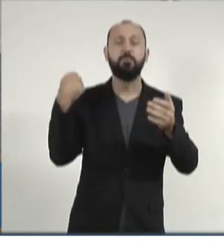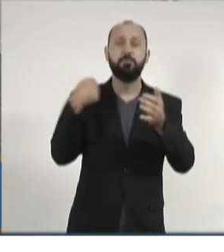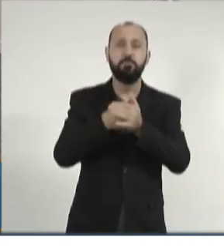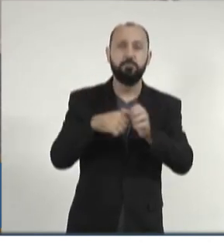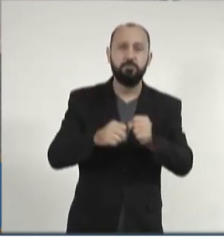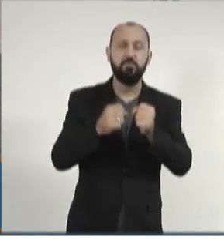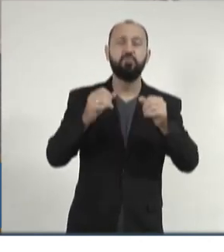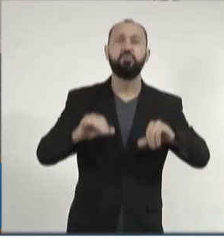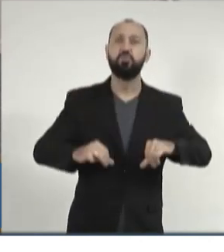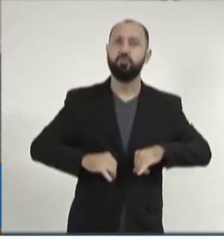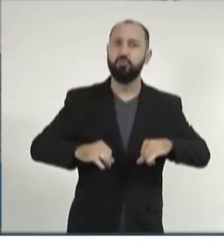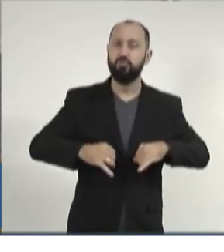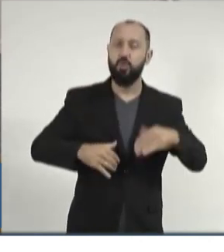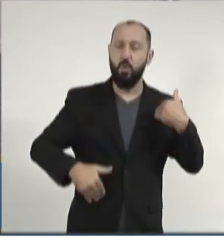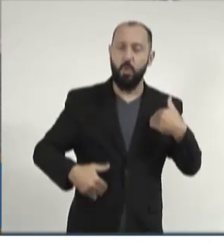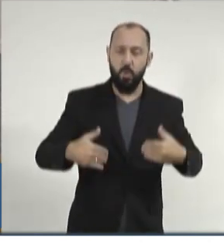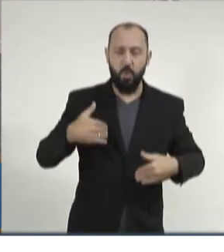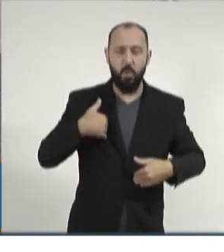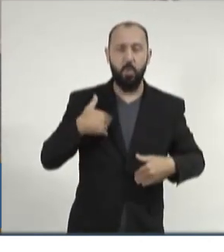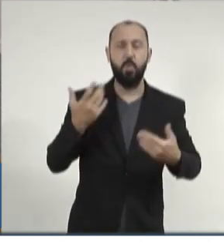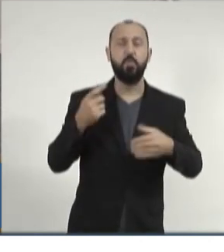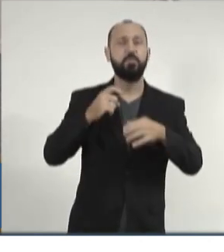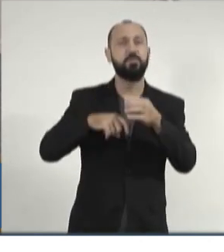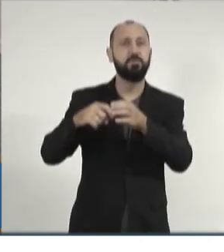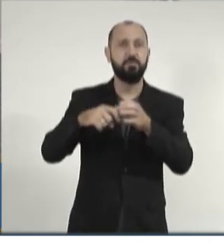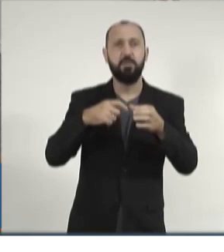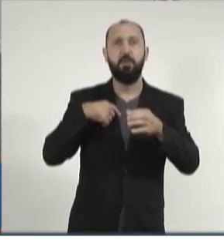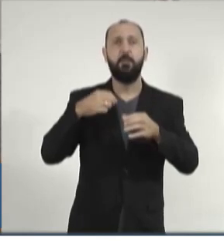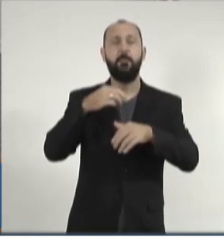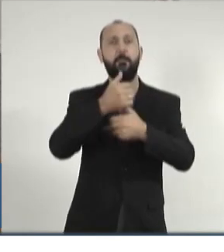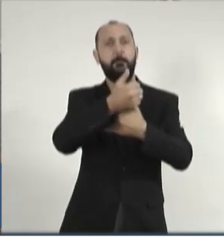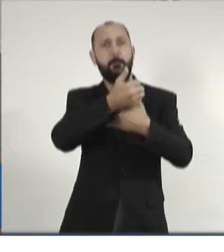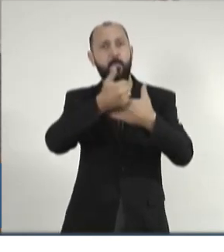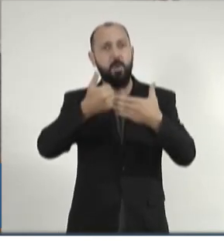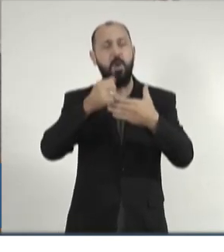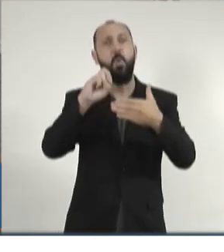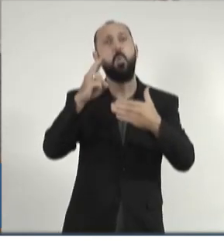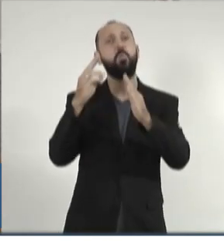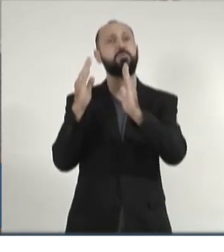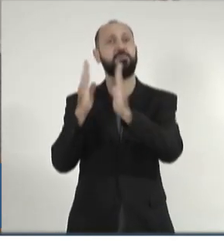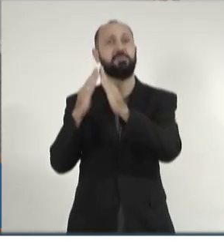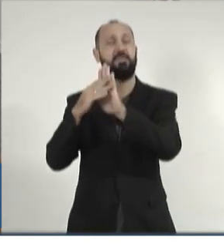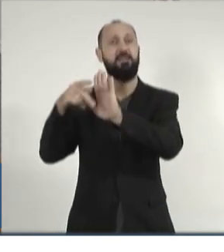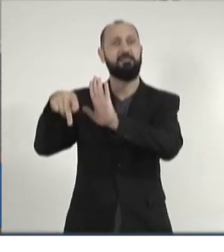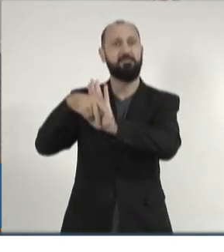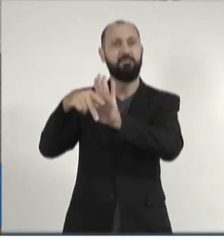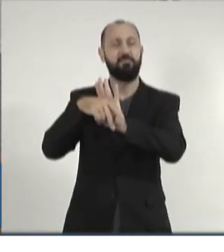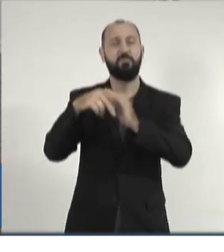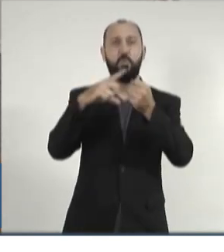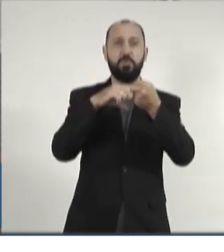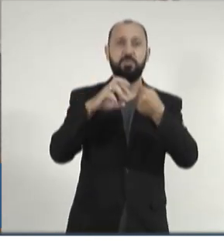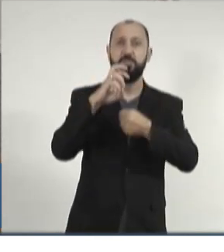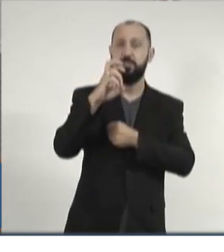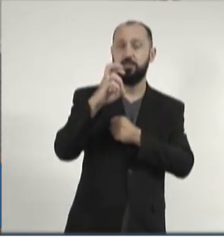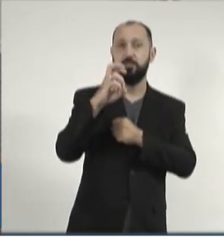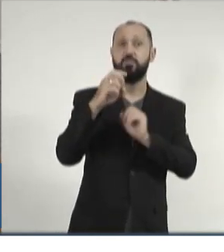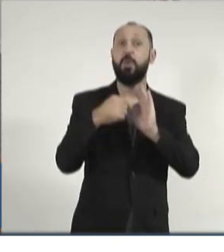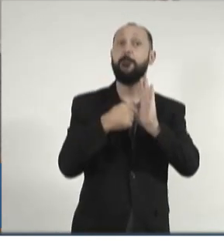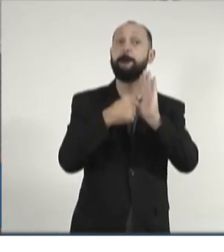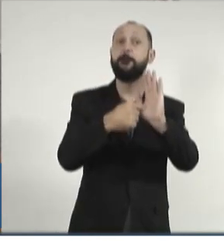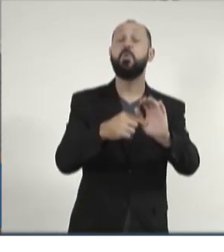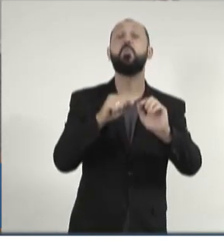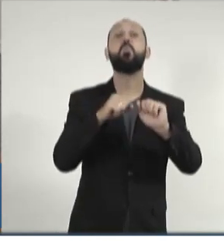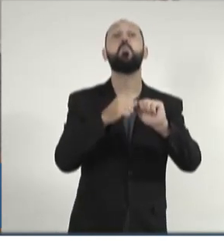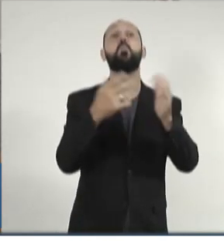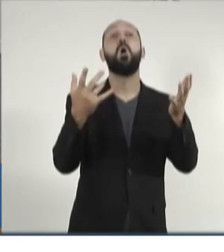sofrimento físico, sexual ou psicológico e dano moral ou patrimonial. Então, a gente vê que o artigo 5º já vem e já indica para a